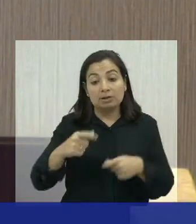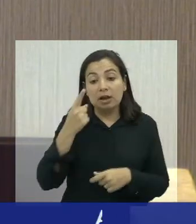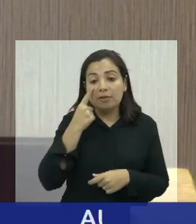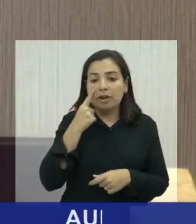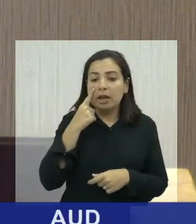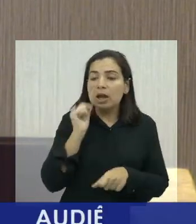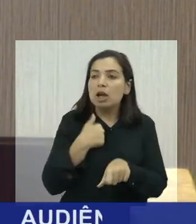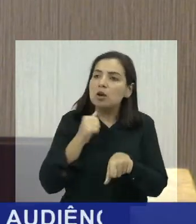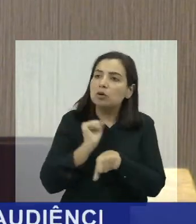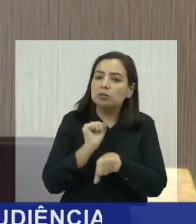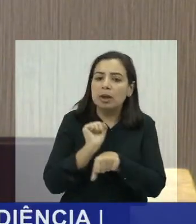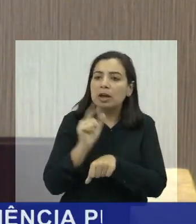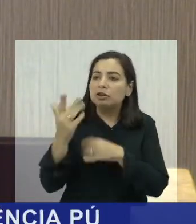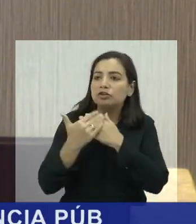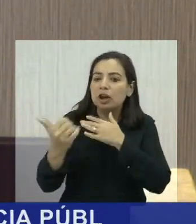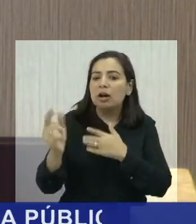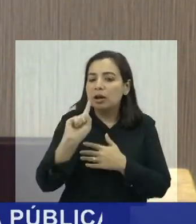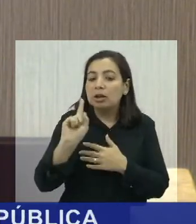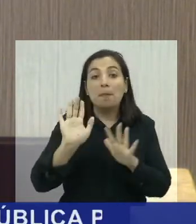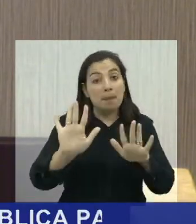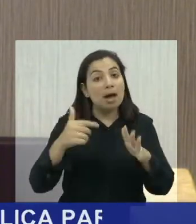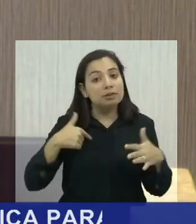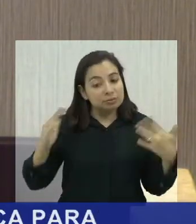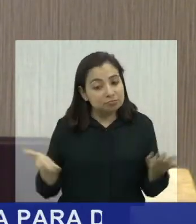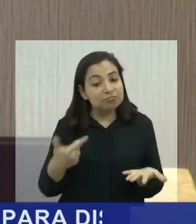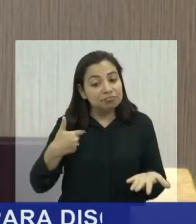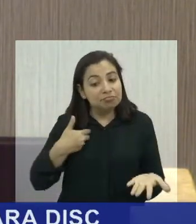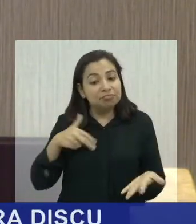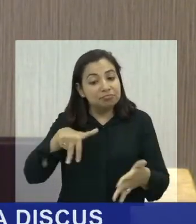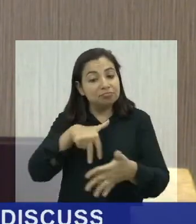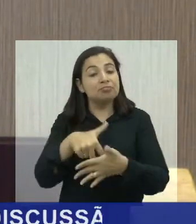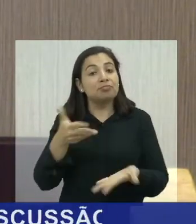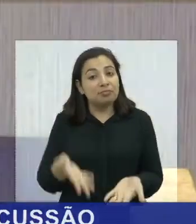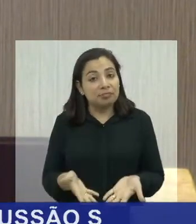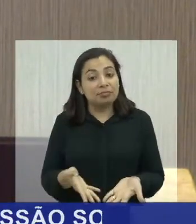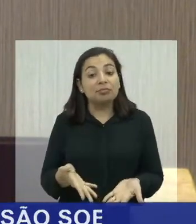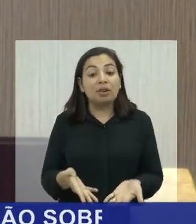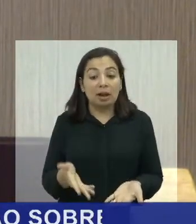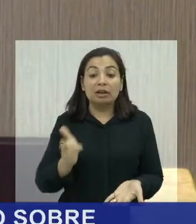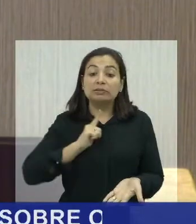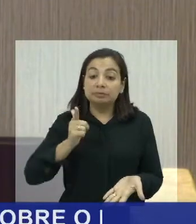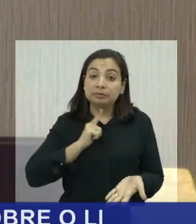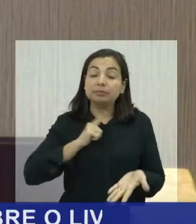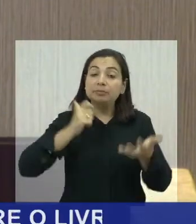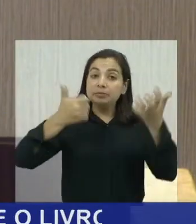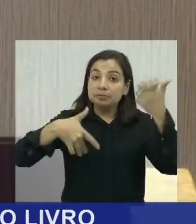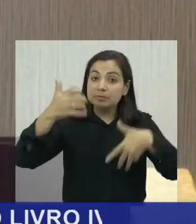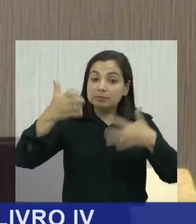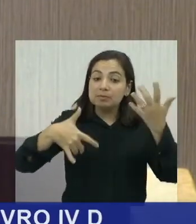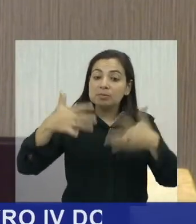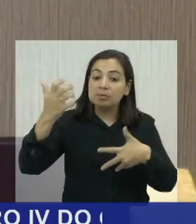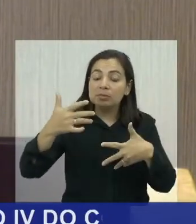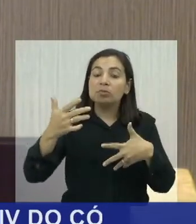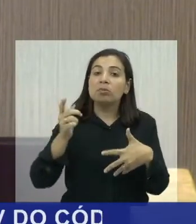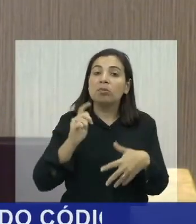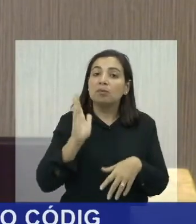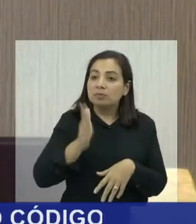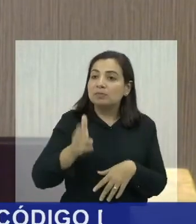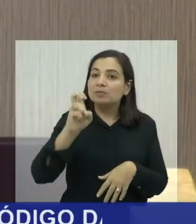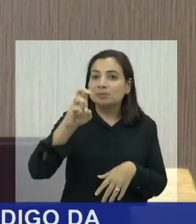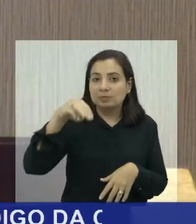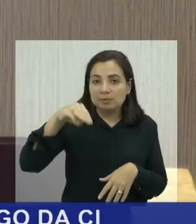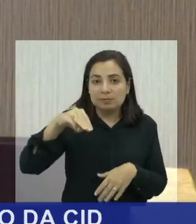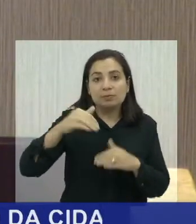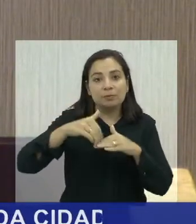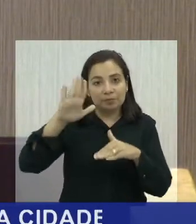mais. Mas aqui estou, passando dos 5 minutos e dizendo que a Associação